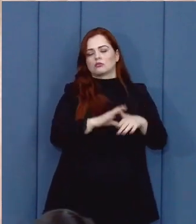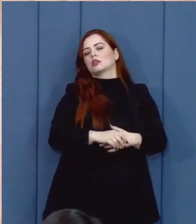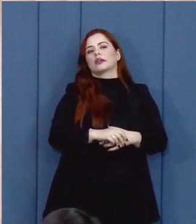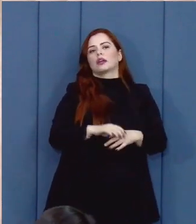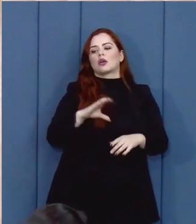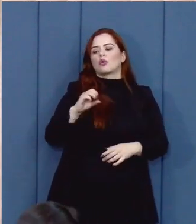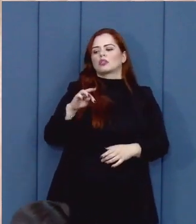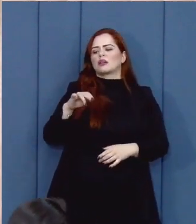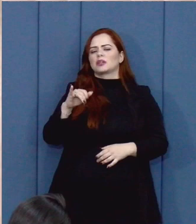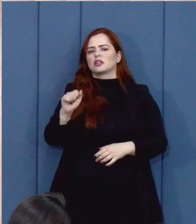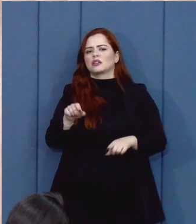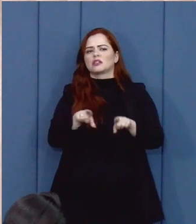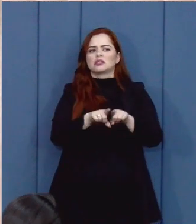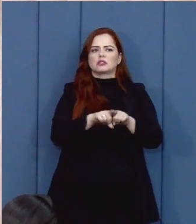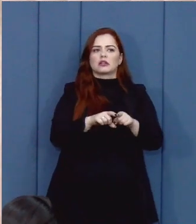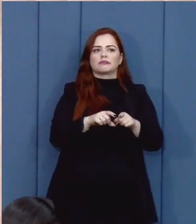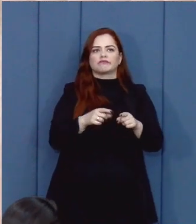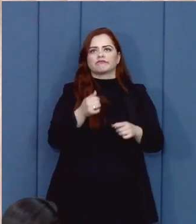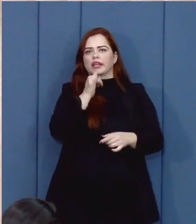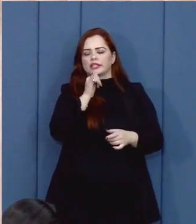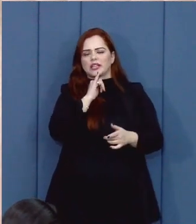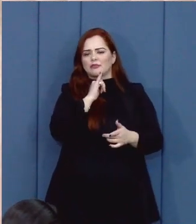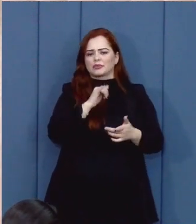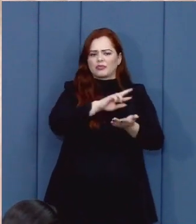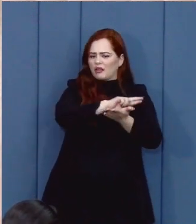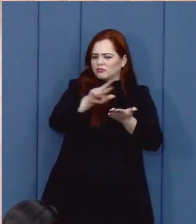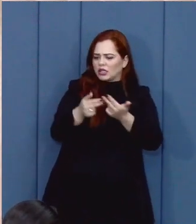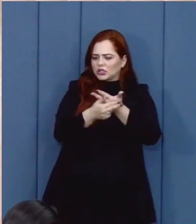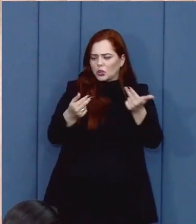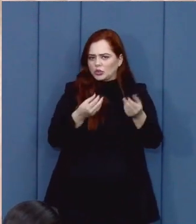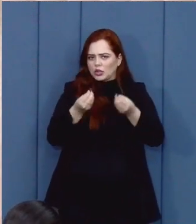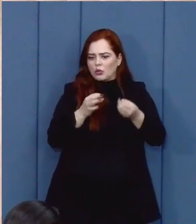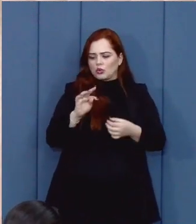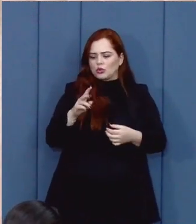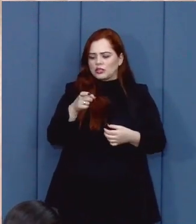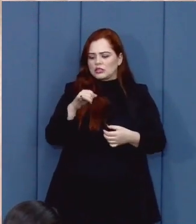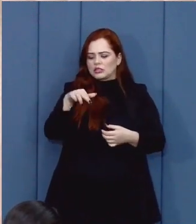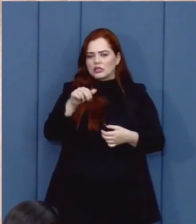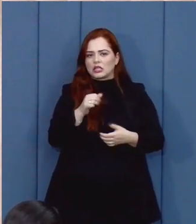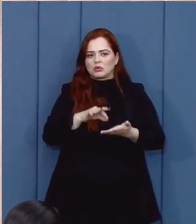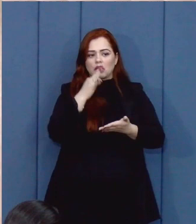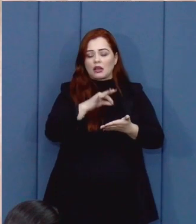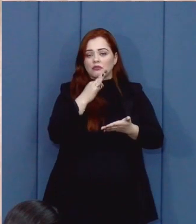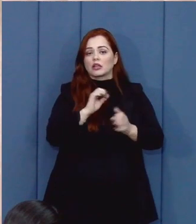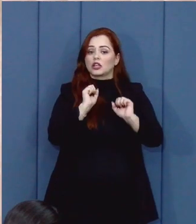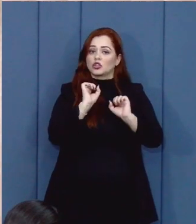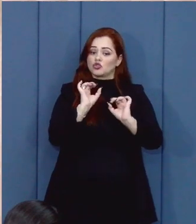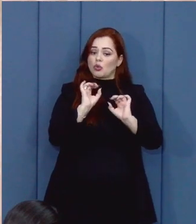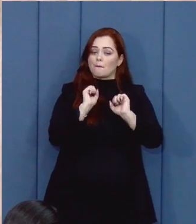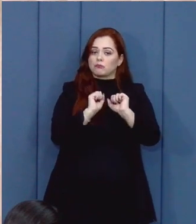contaminantes, ocratoxina no café e uma infinidade de componentes que só podem